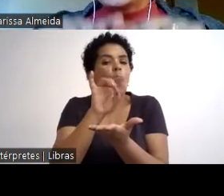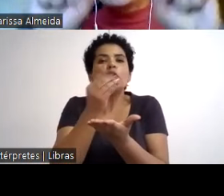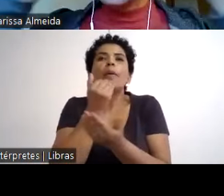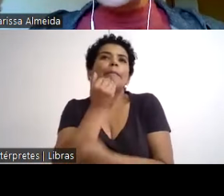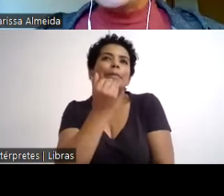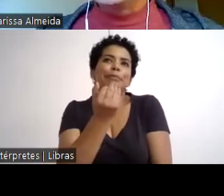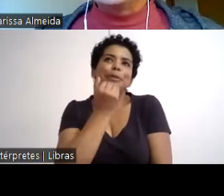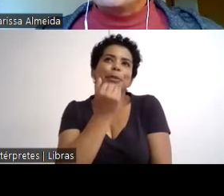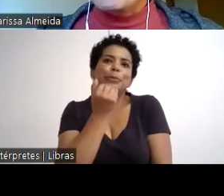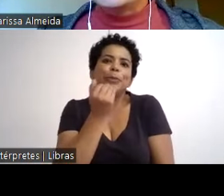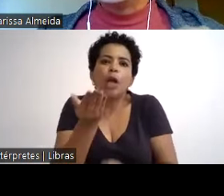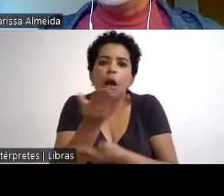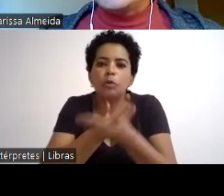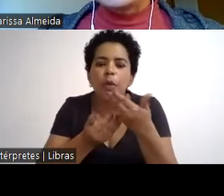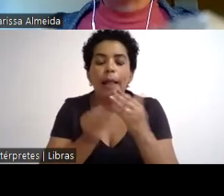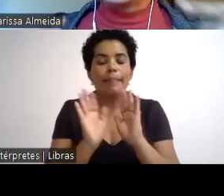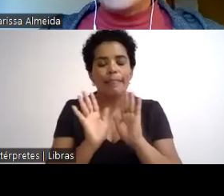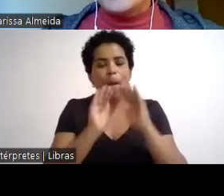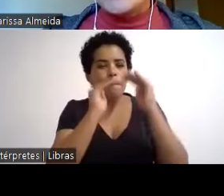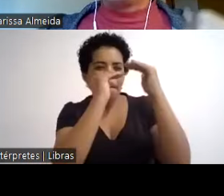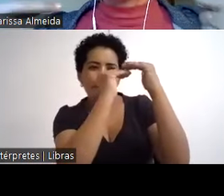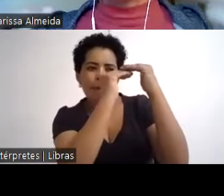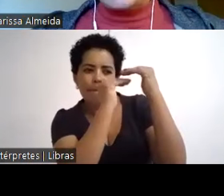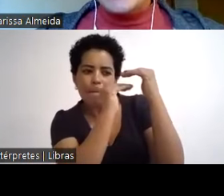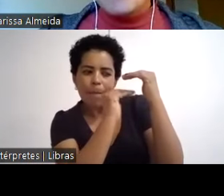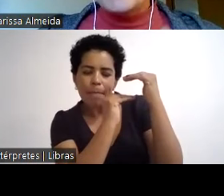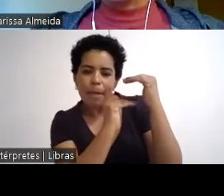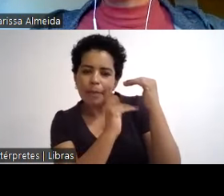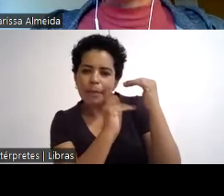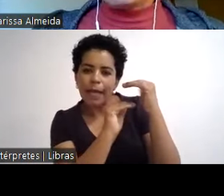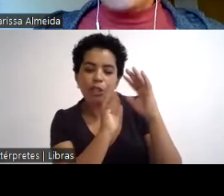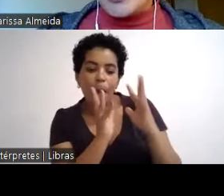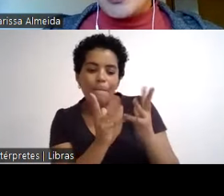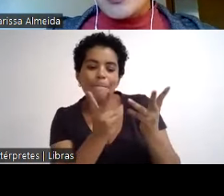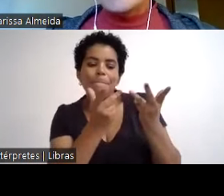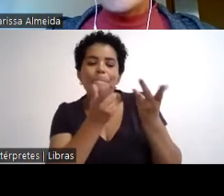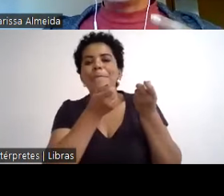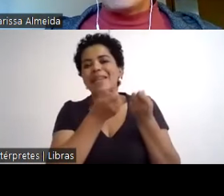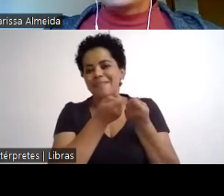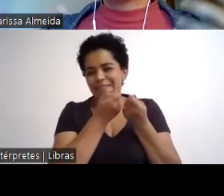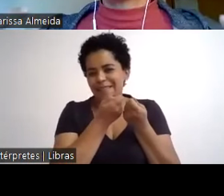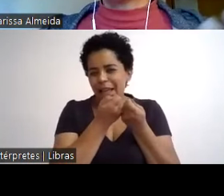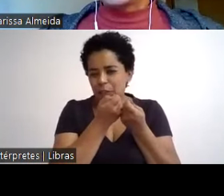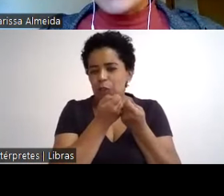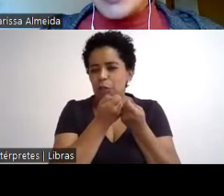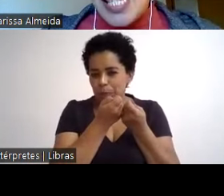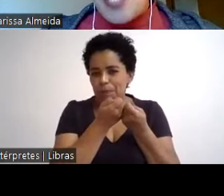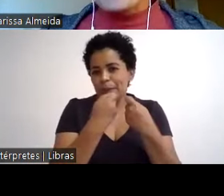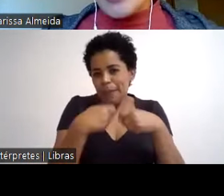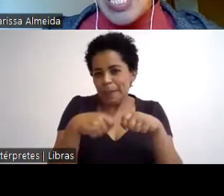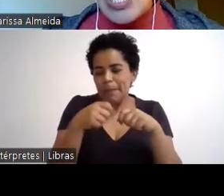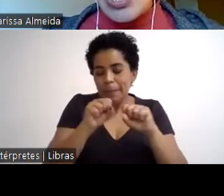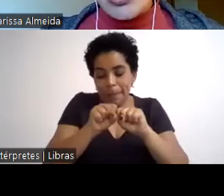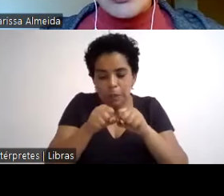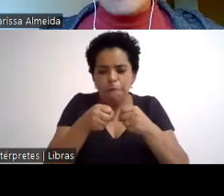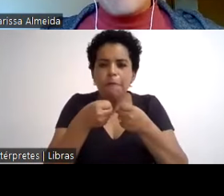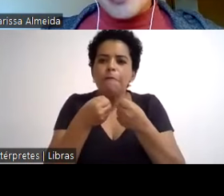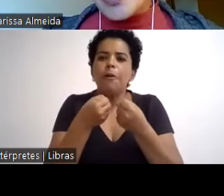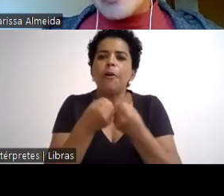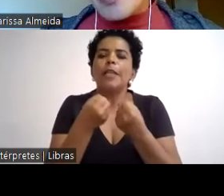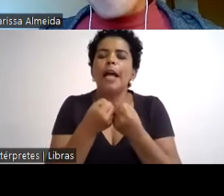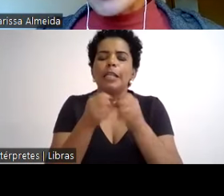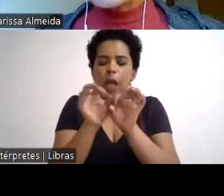tem todo esse nível de ações, de atividades que precisam ser feitas em nome de se fortalecer a instância